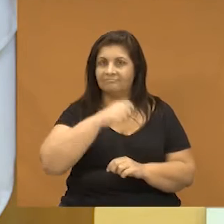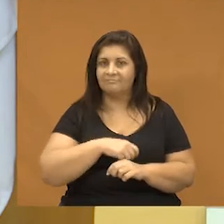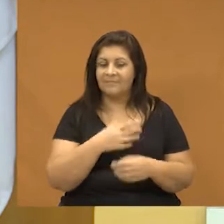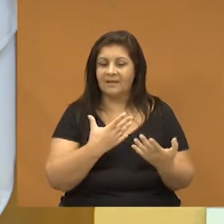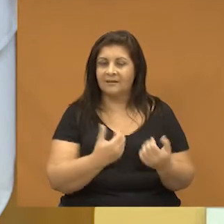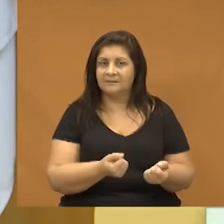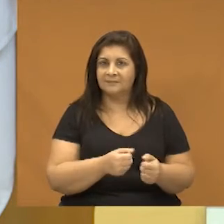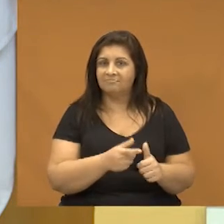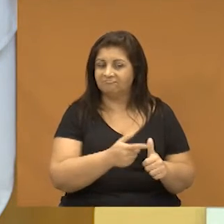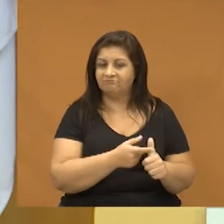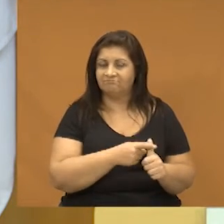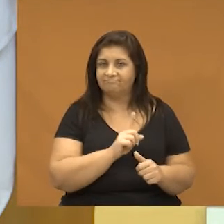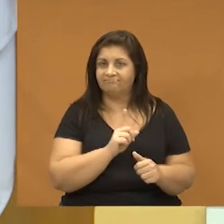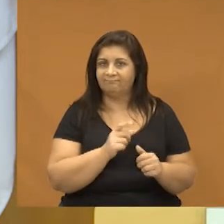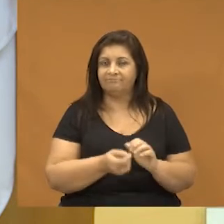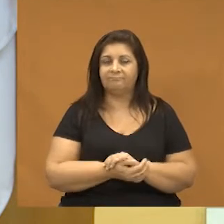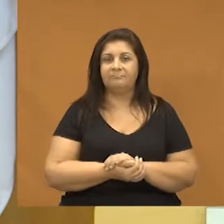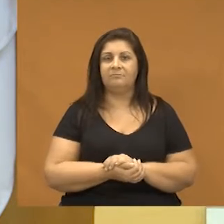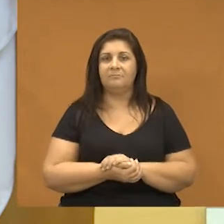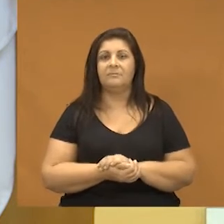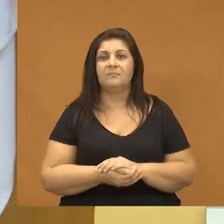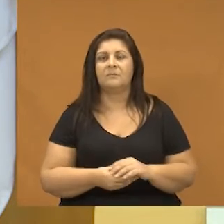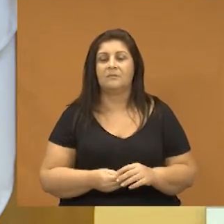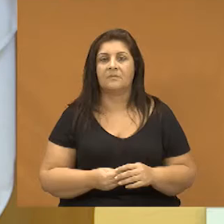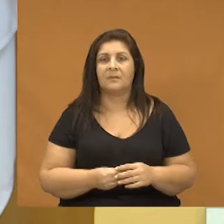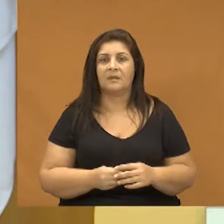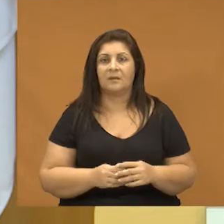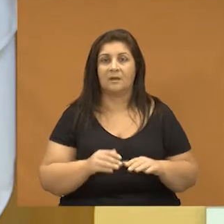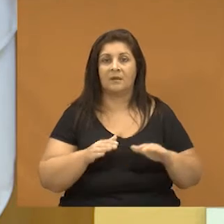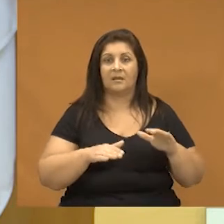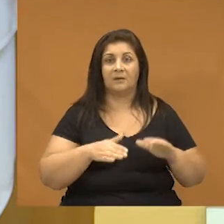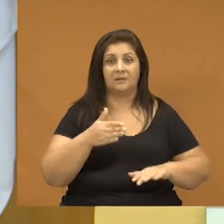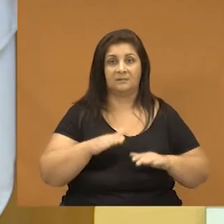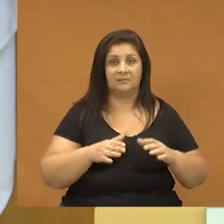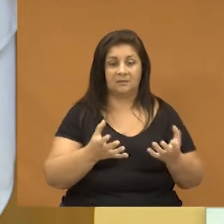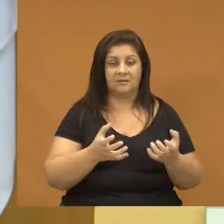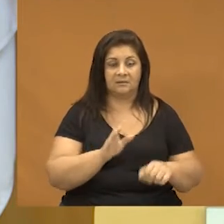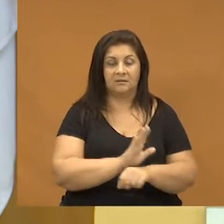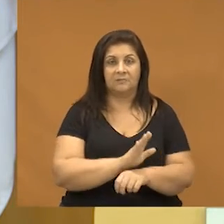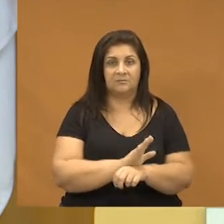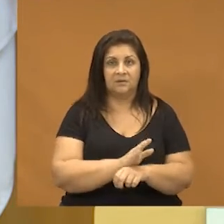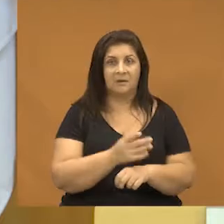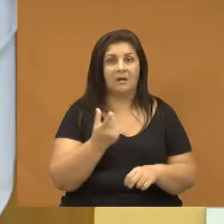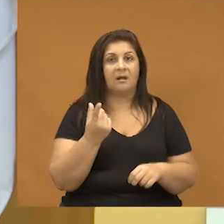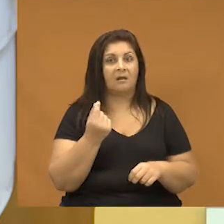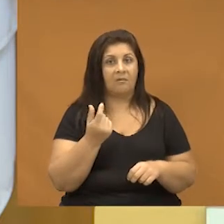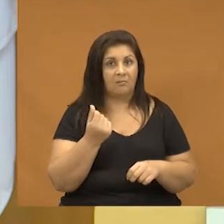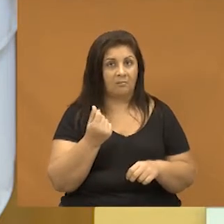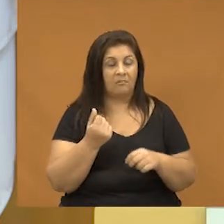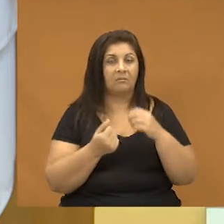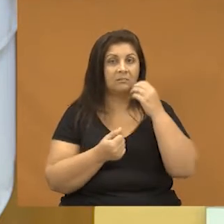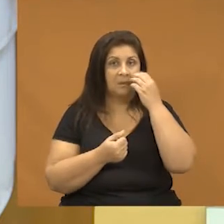arcar aí com esse tipo de atendimento, e às vezes numa ânsia de ajudar a pessoa, essa conta vai